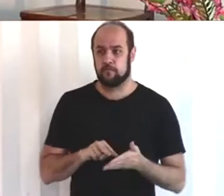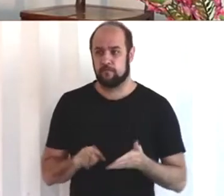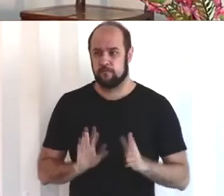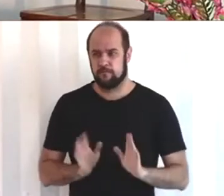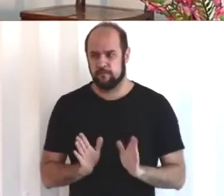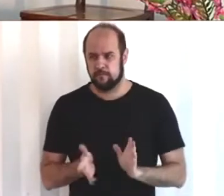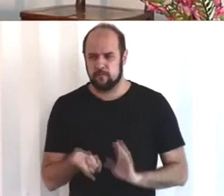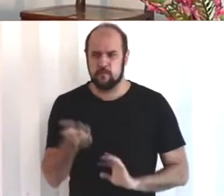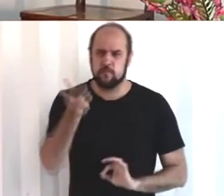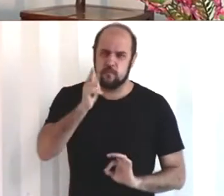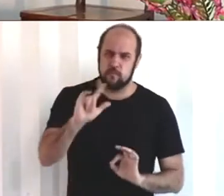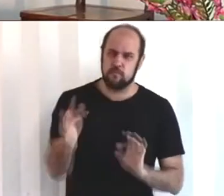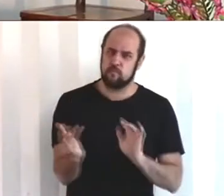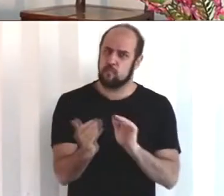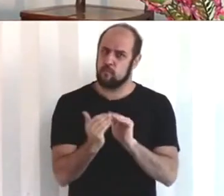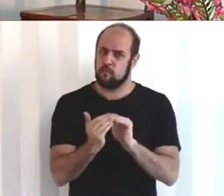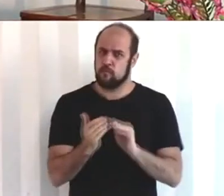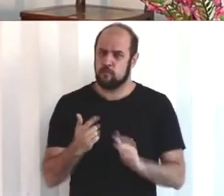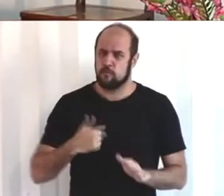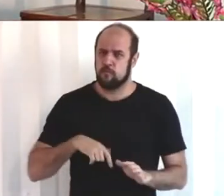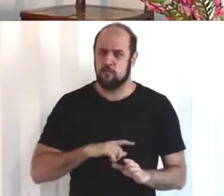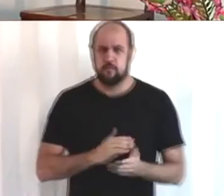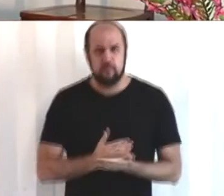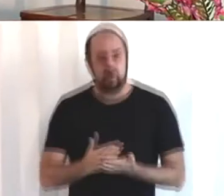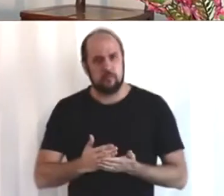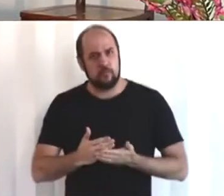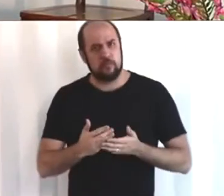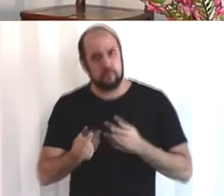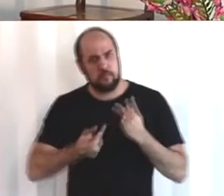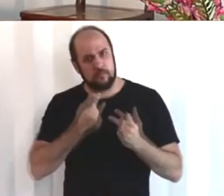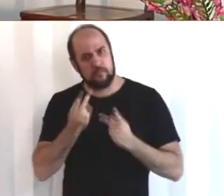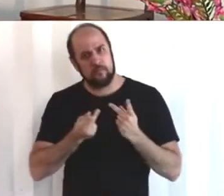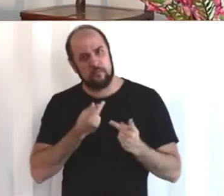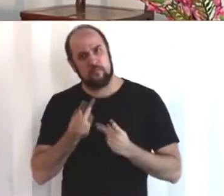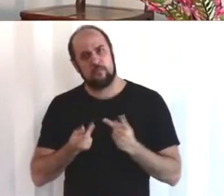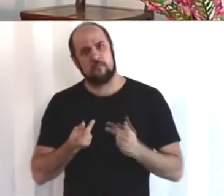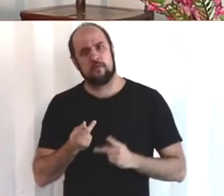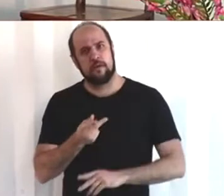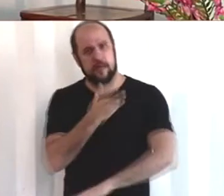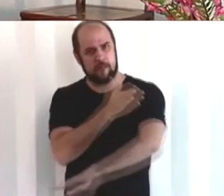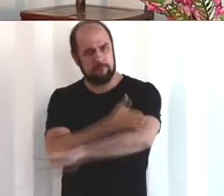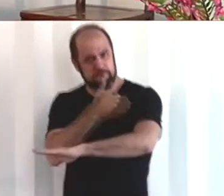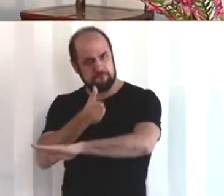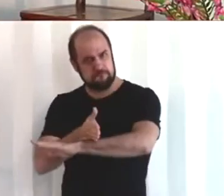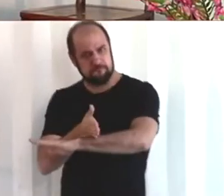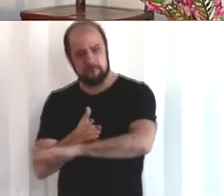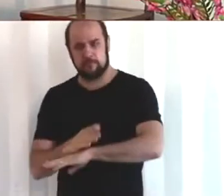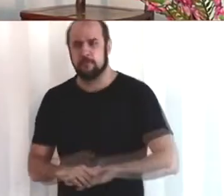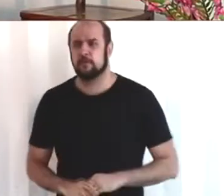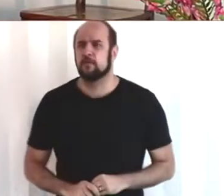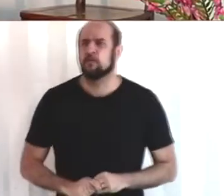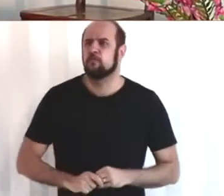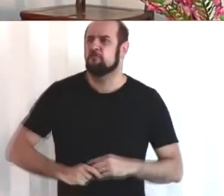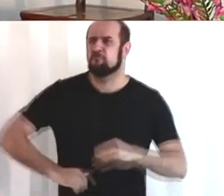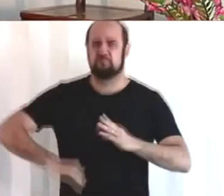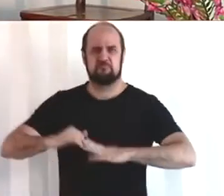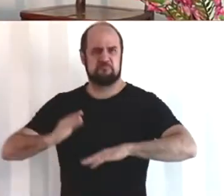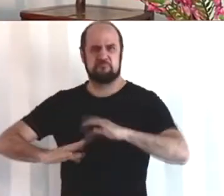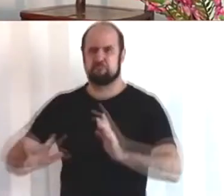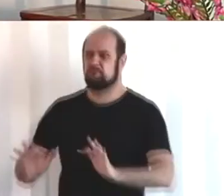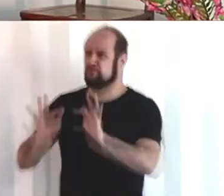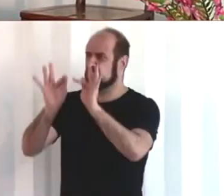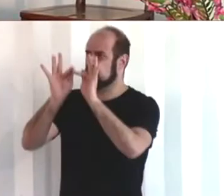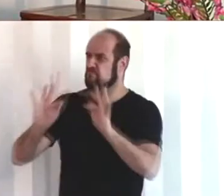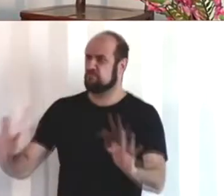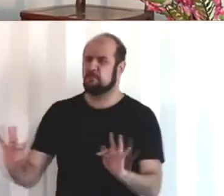mais uma ponte com o que eu introduzi sobre um erro que ocorreu na Idade Média, construção de templos e igrejas